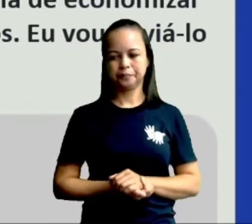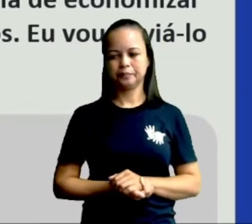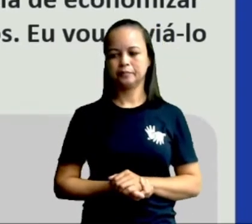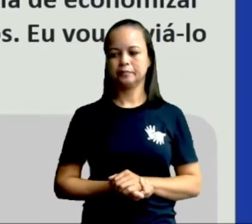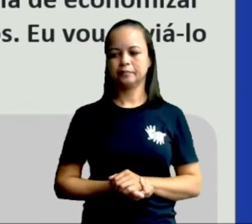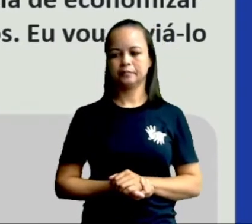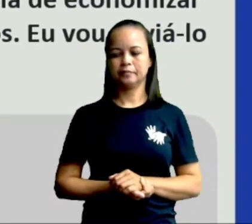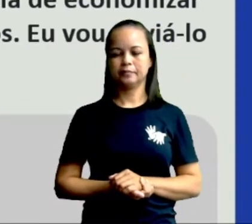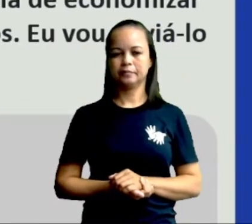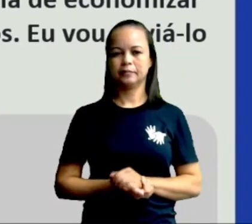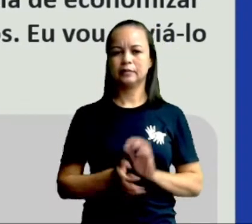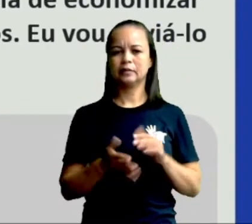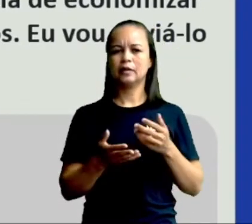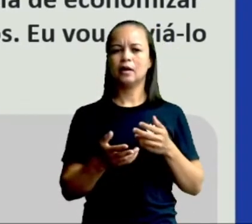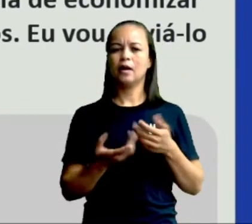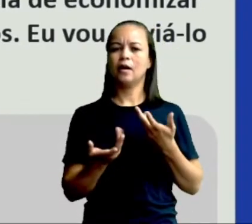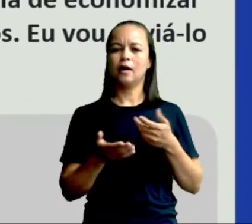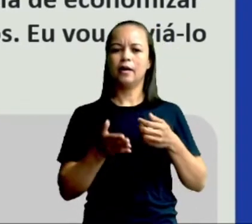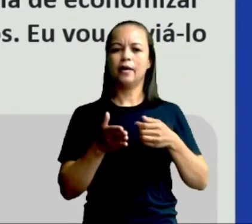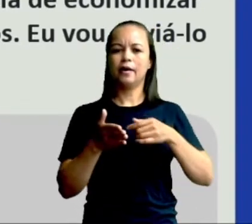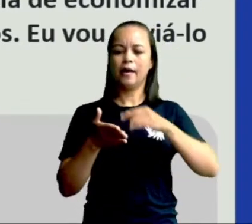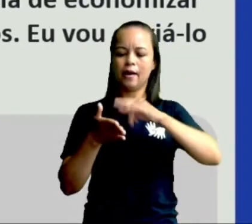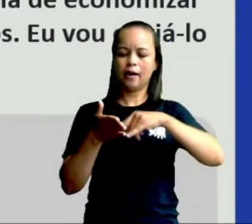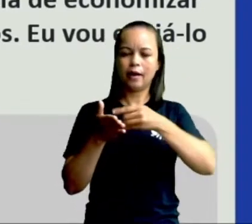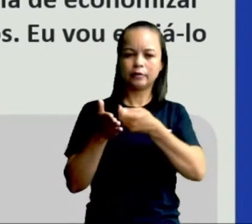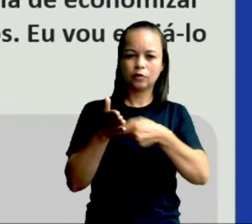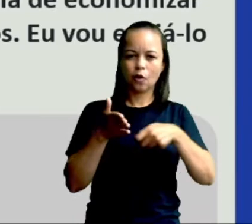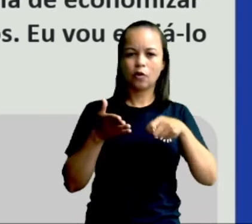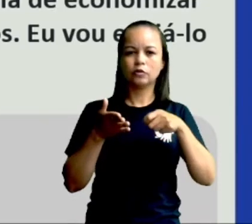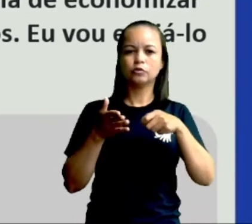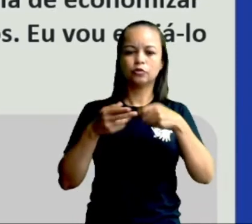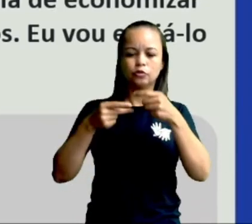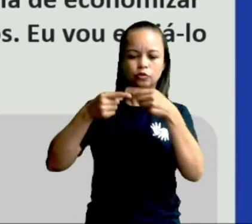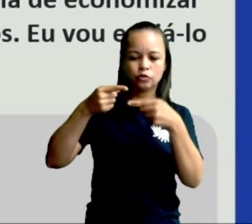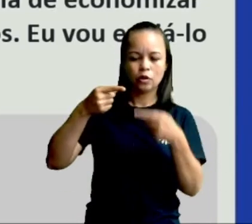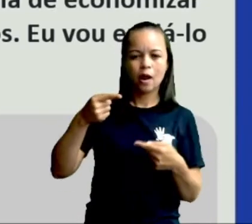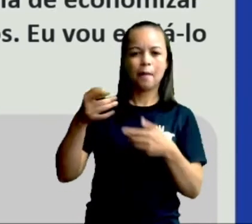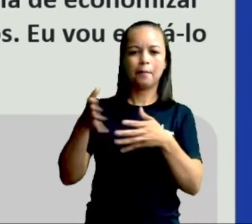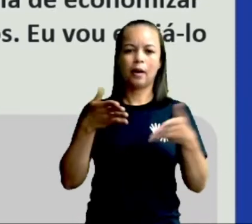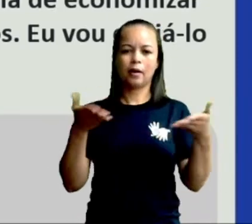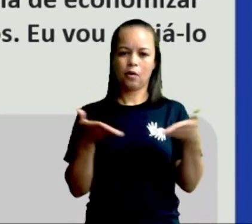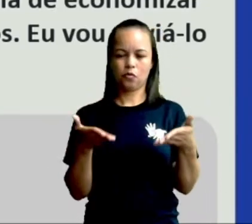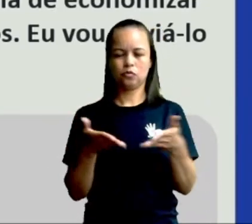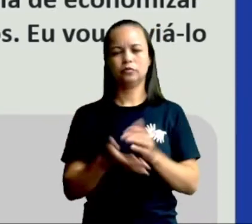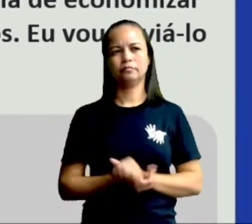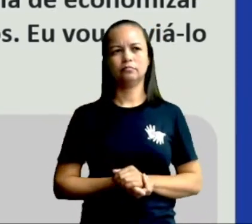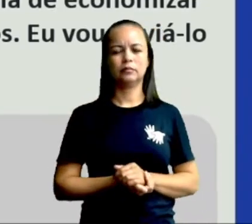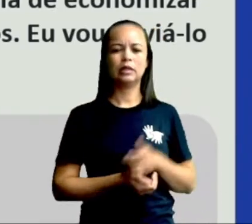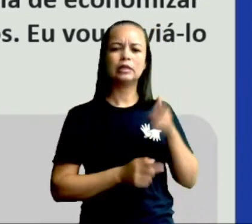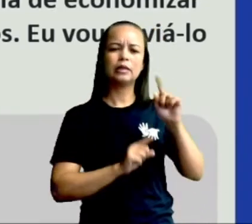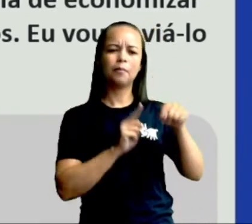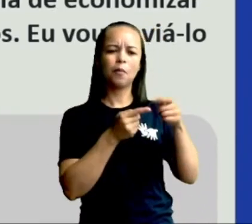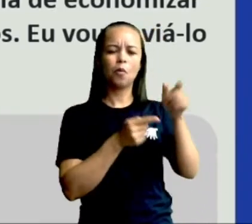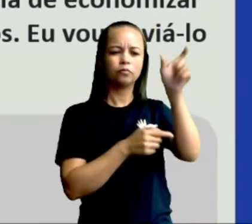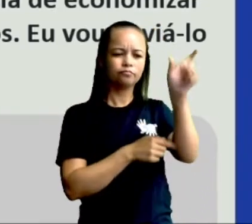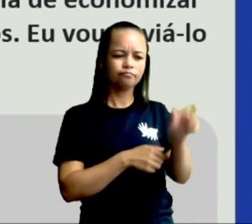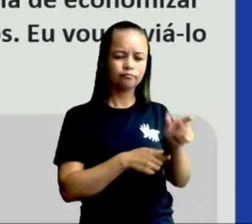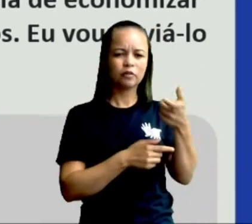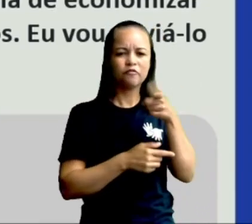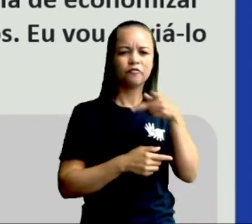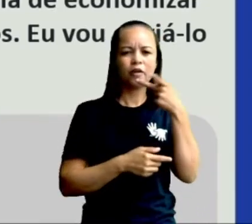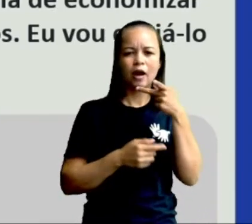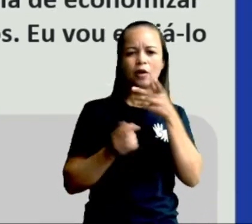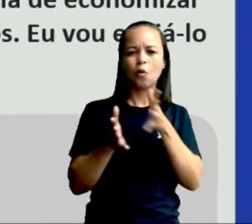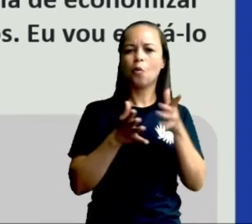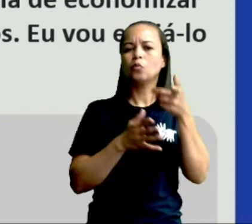due today, ou seja, relatórios para hoje. Abaixo, ela diz outra coisa, mas reporting is